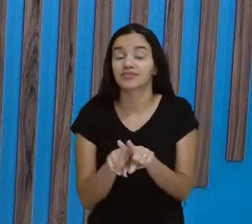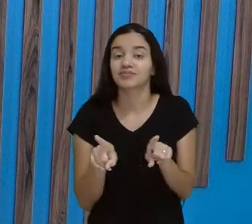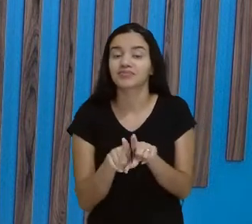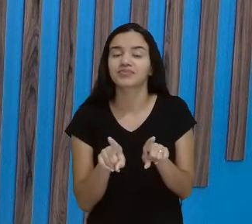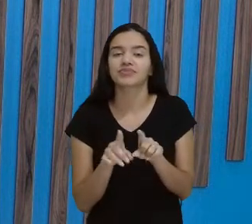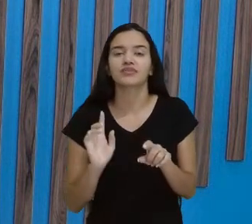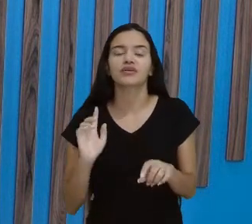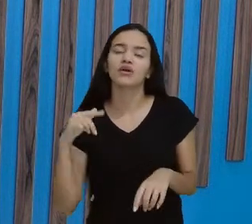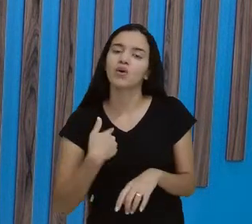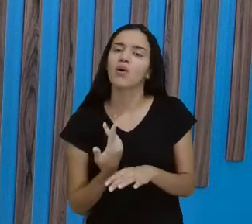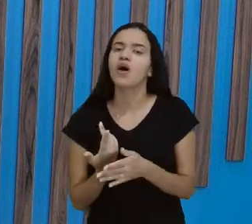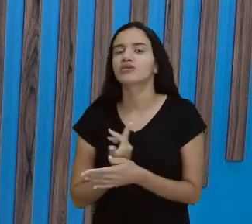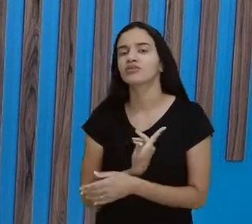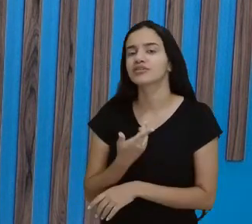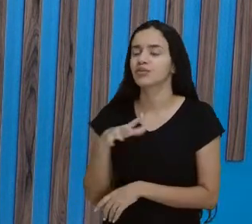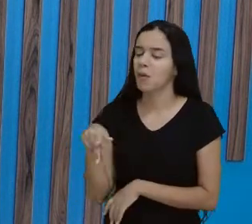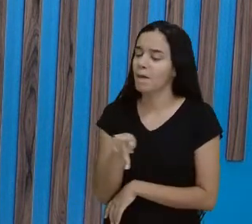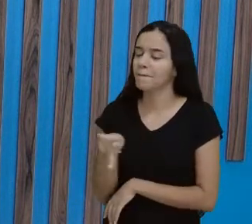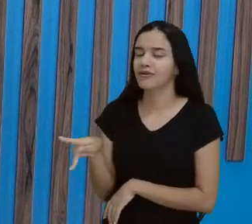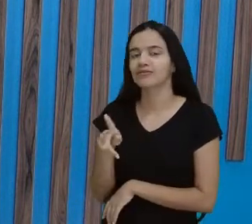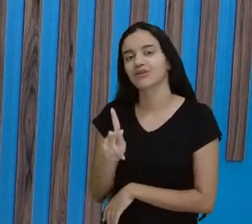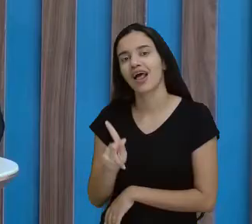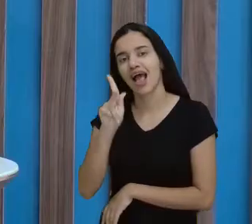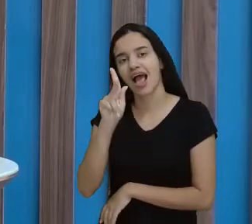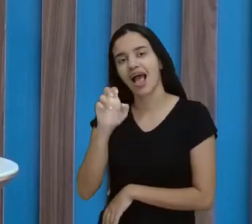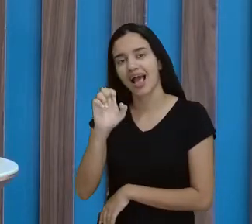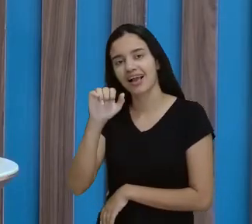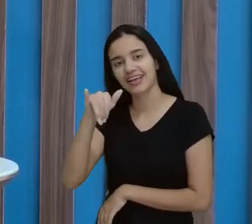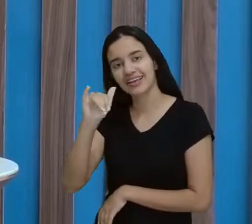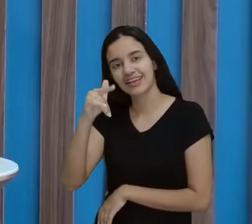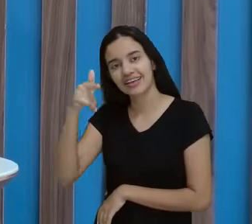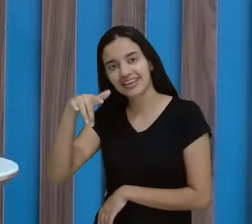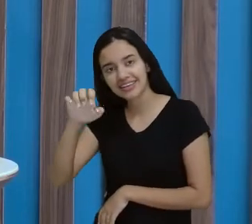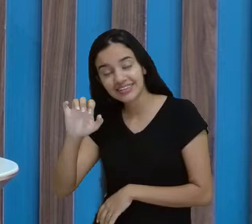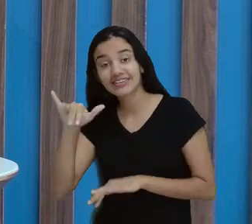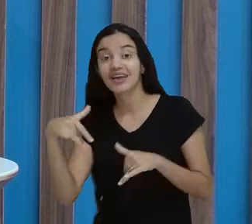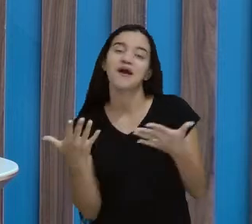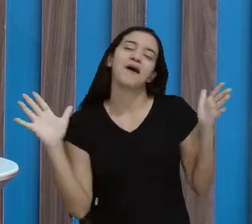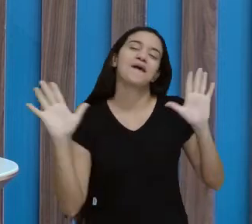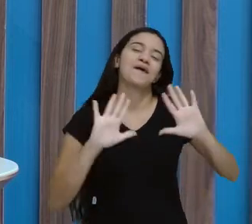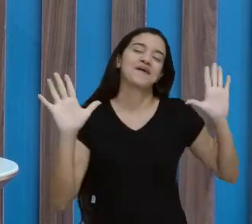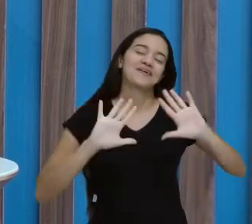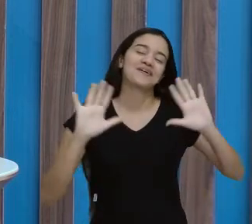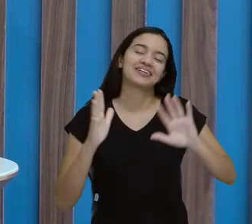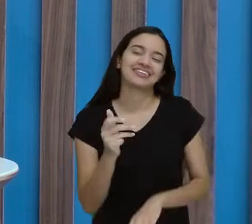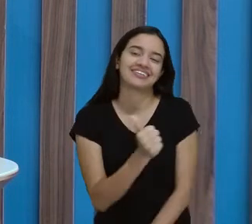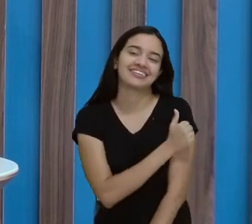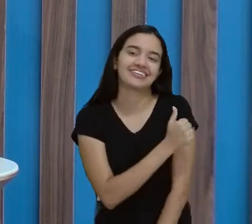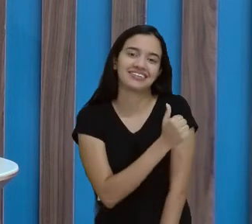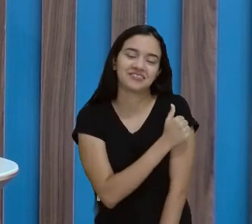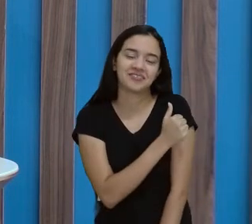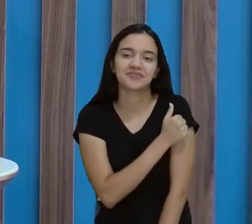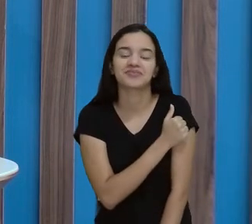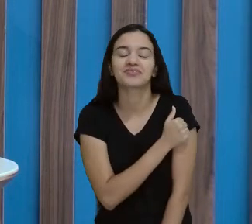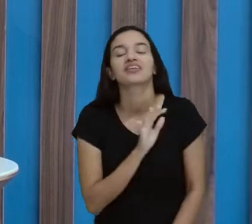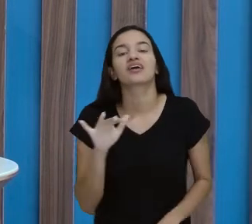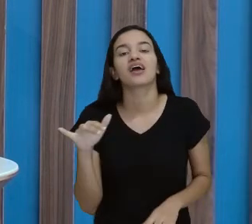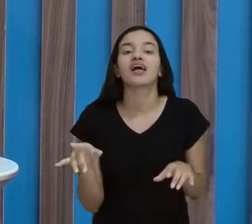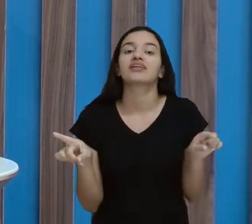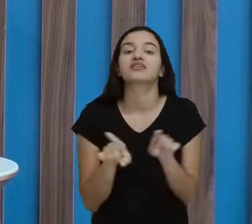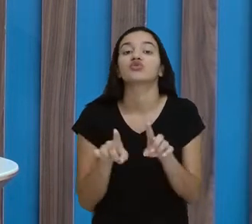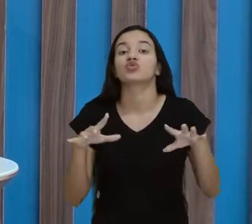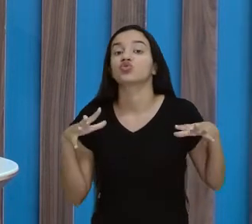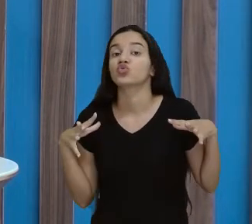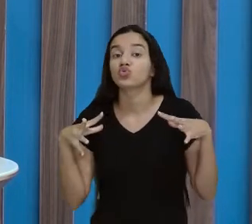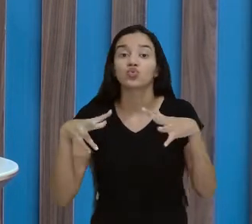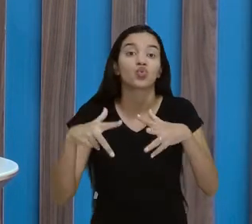companhia, nós estamos com a professora Casey. E aí, Casey? Olá, professora Sandra, olá, estudantes, e também, como a professora Sandra falou,